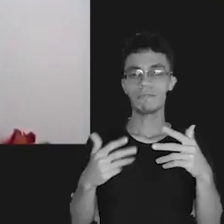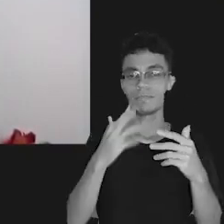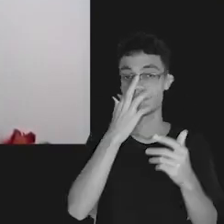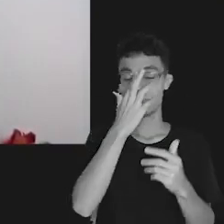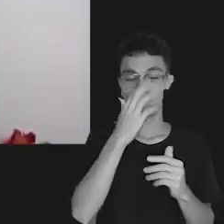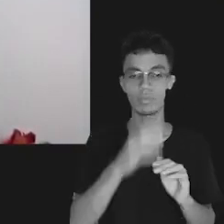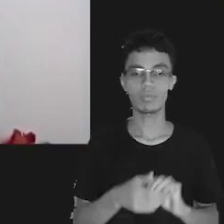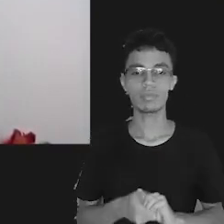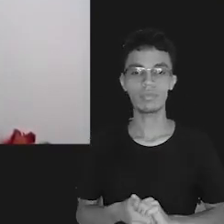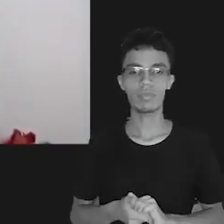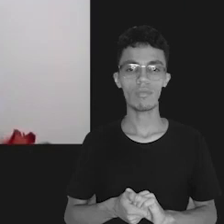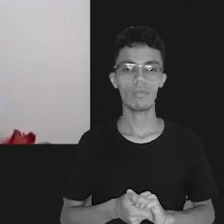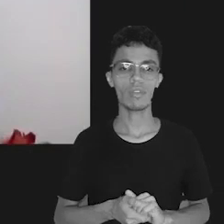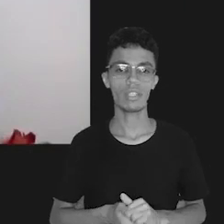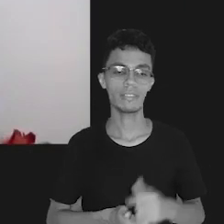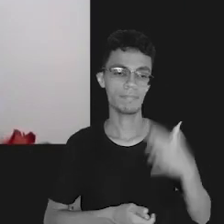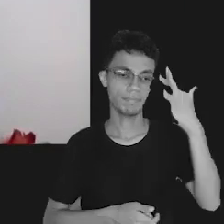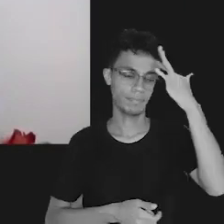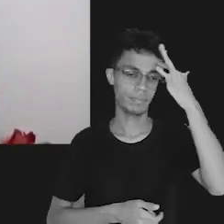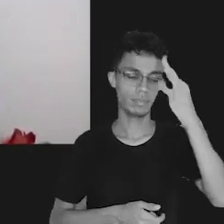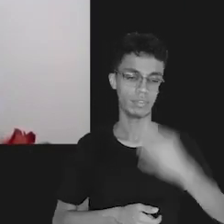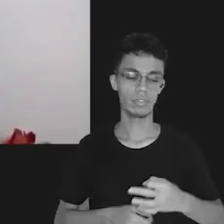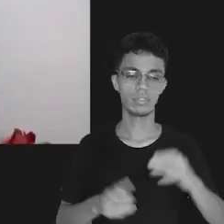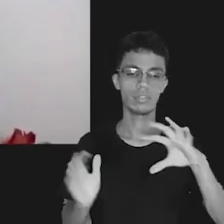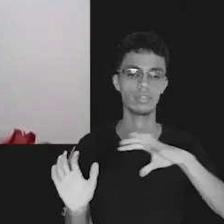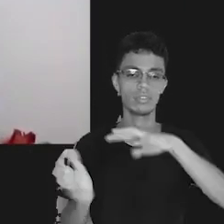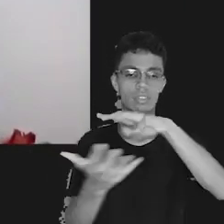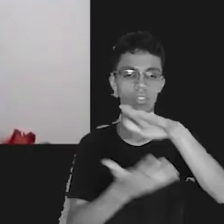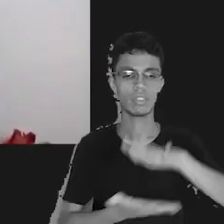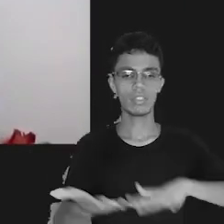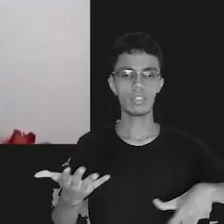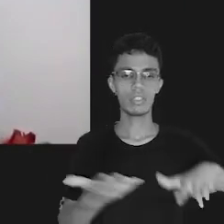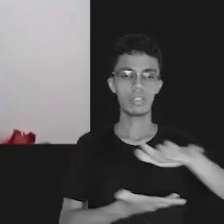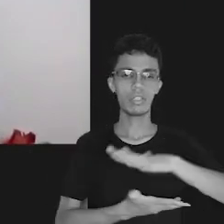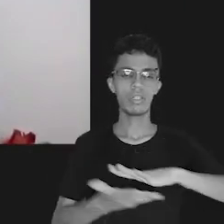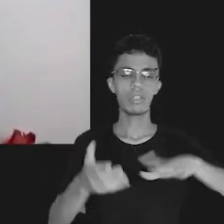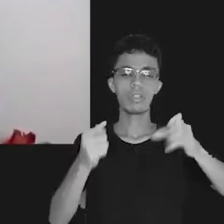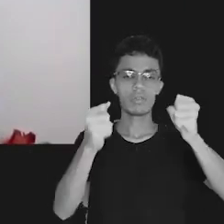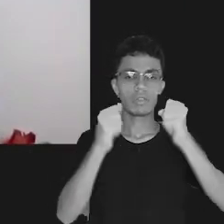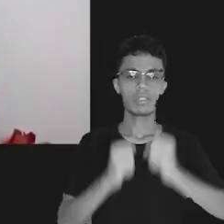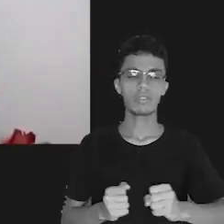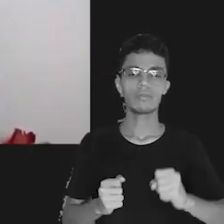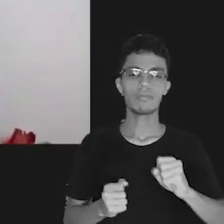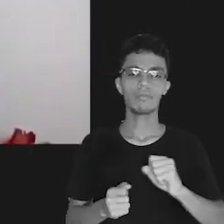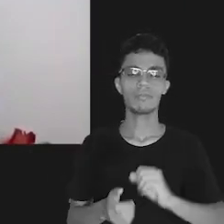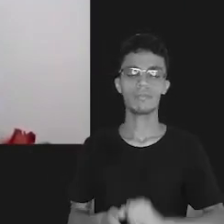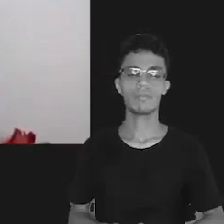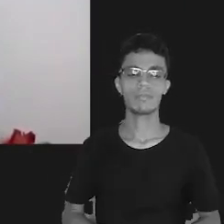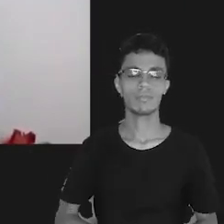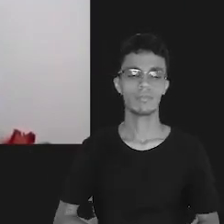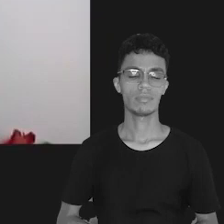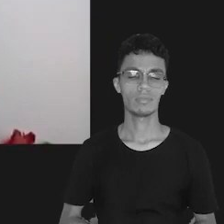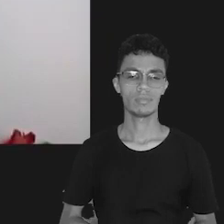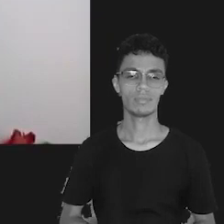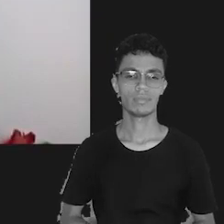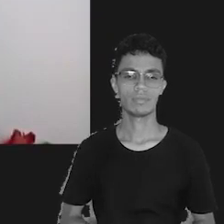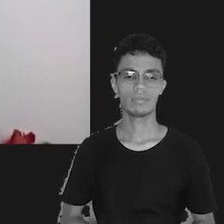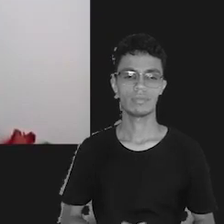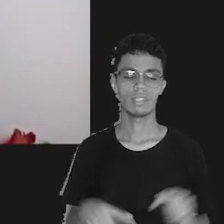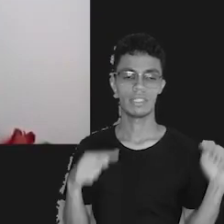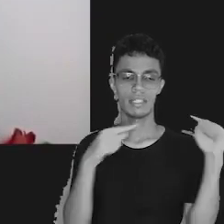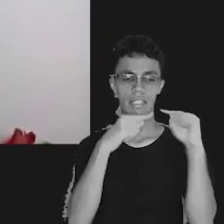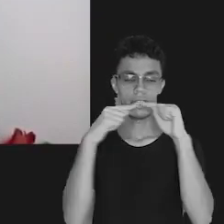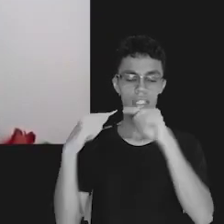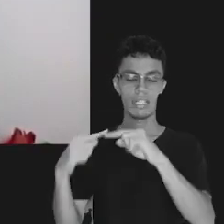de percepção de mundo, e, em geral, a percepção de poder. Então, neste sentido,